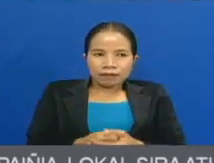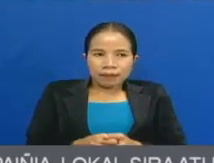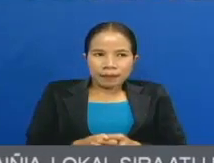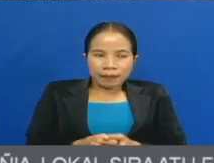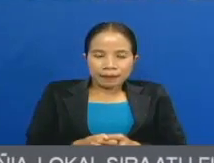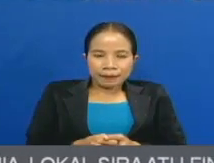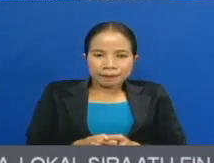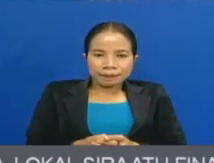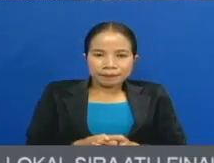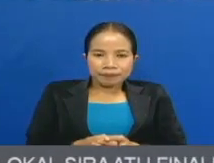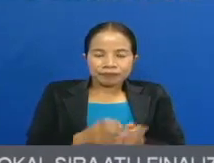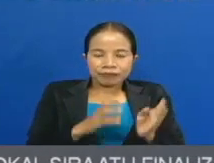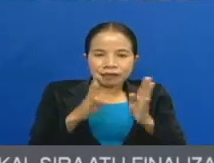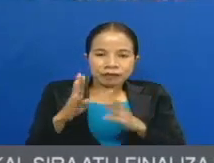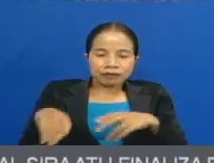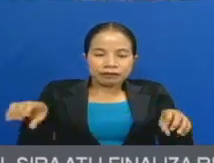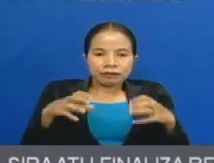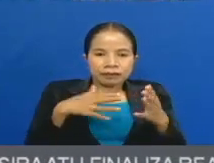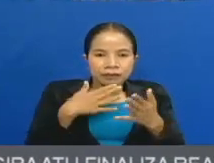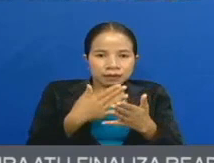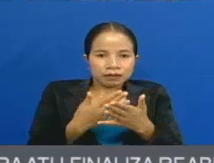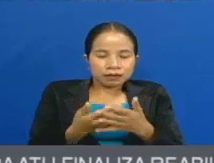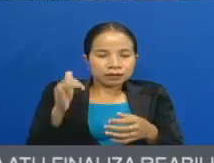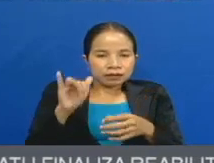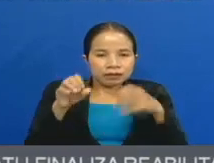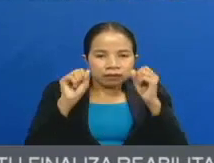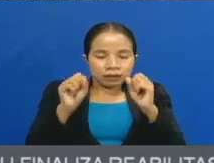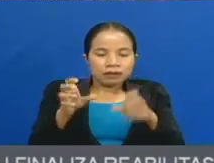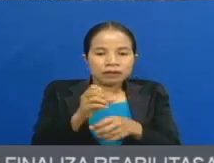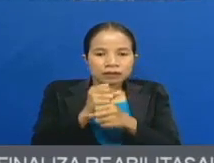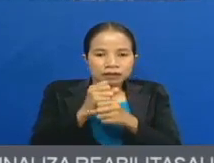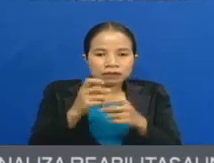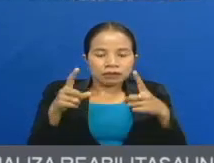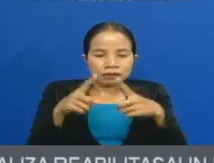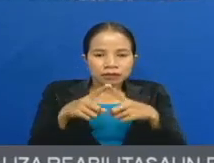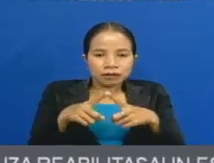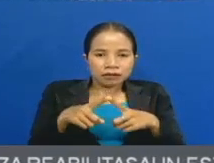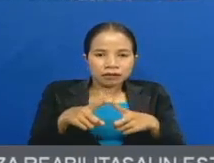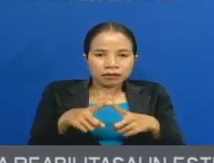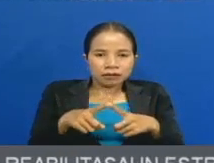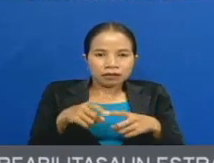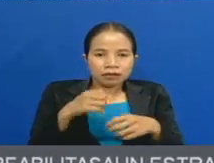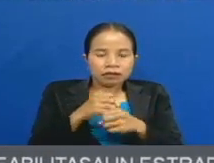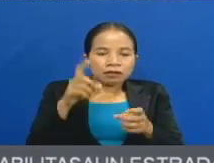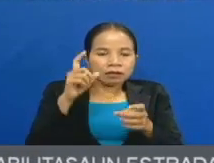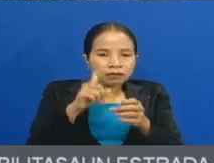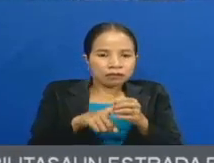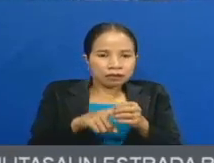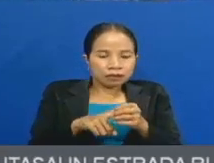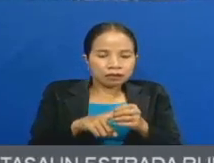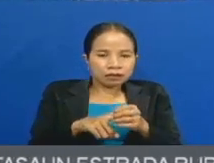a preparação técnica dia, mas se irmos ver simos para exploração minas,